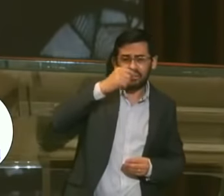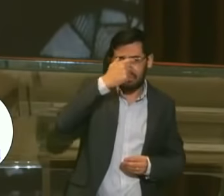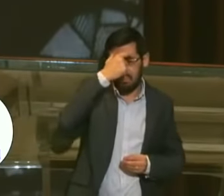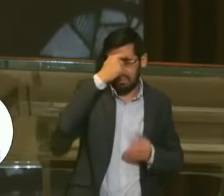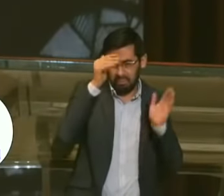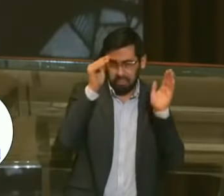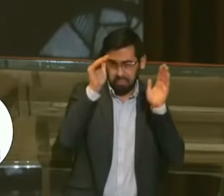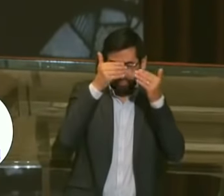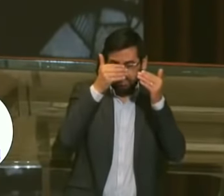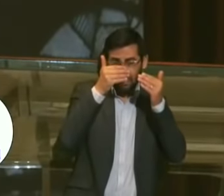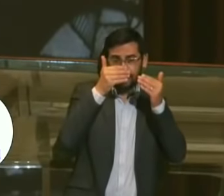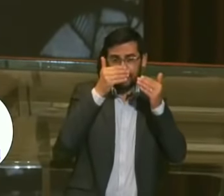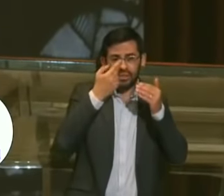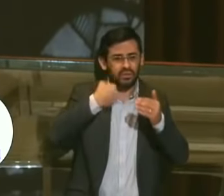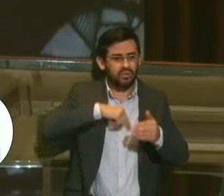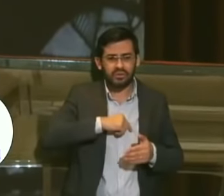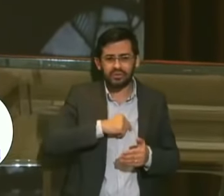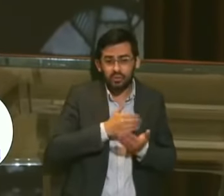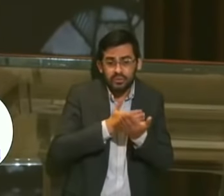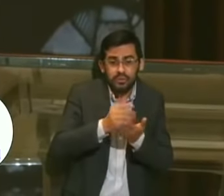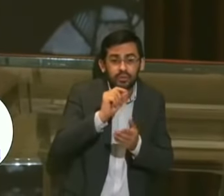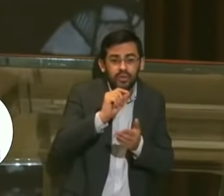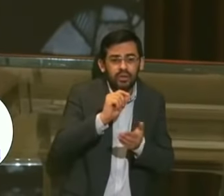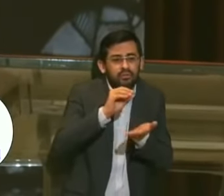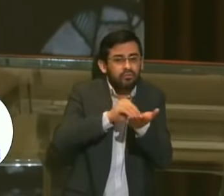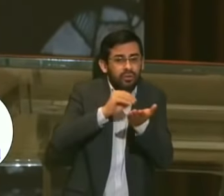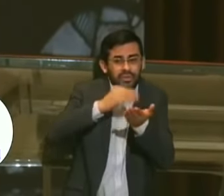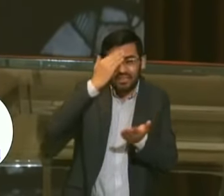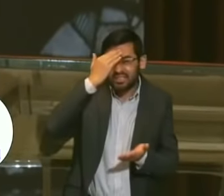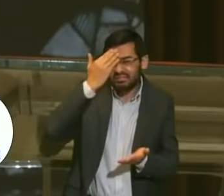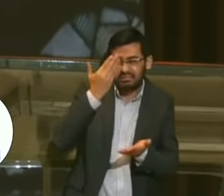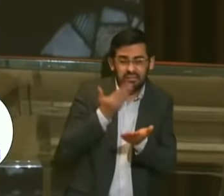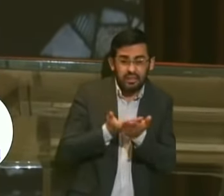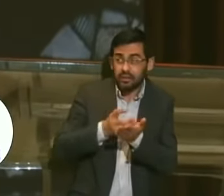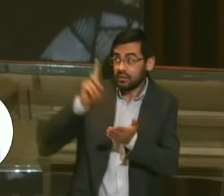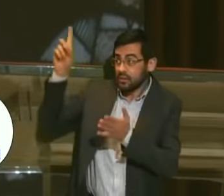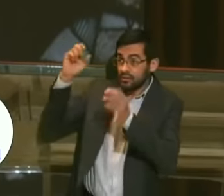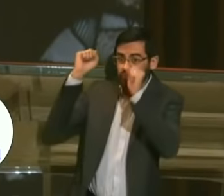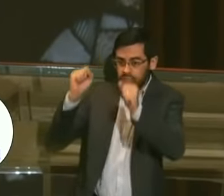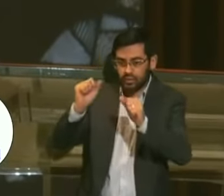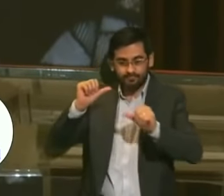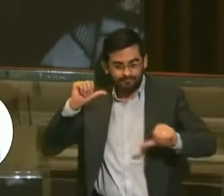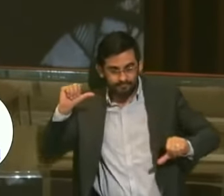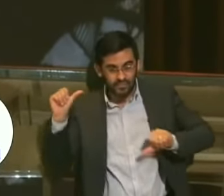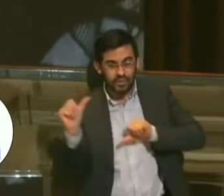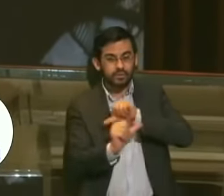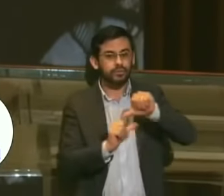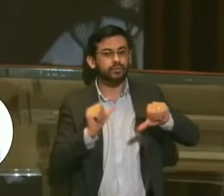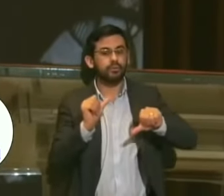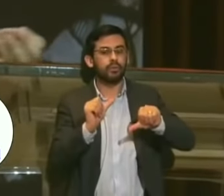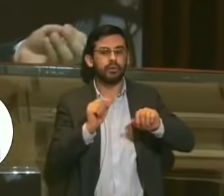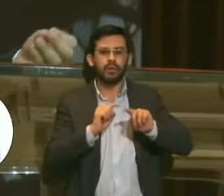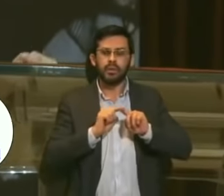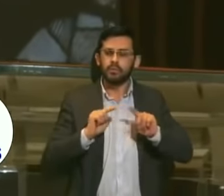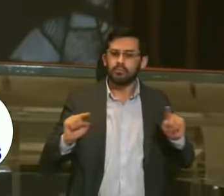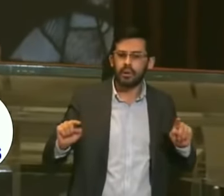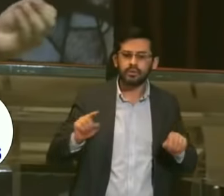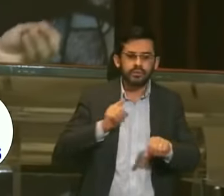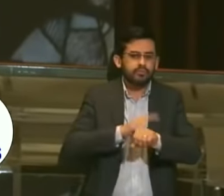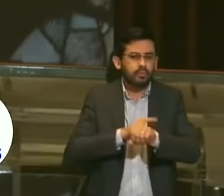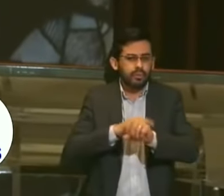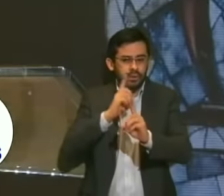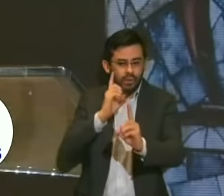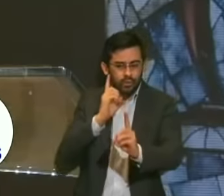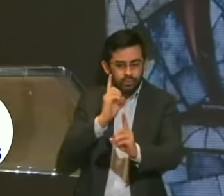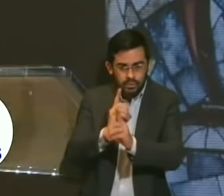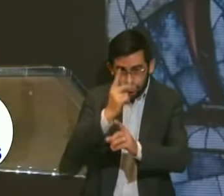gente começa a descrer do poder transformador de Deus. Mas quando a gente encontra pessoas que já